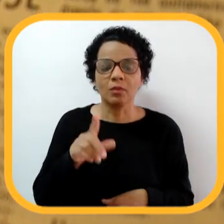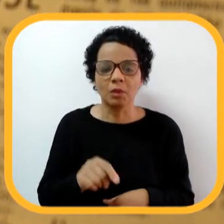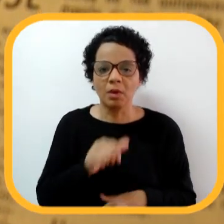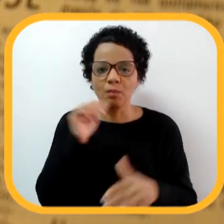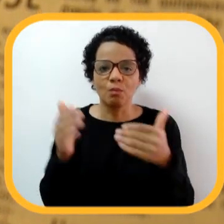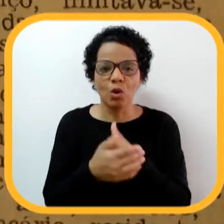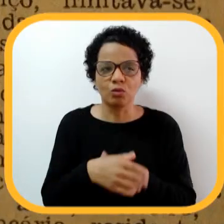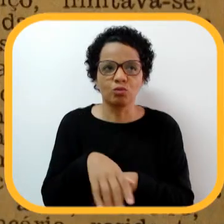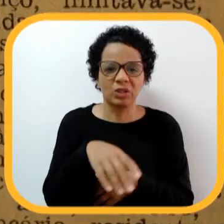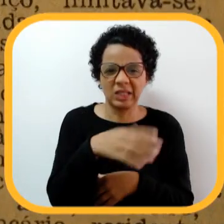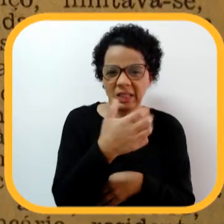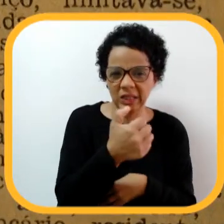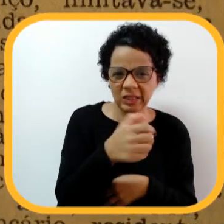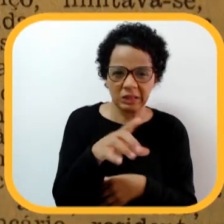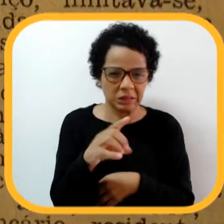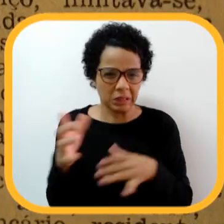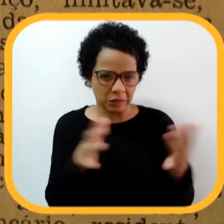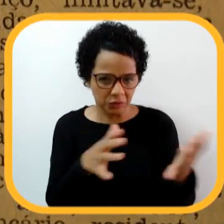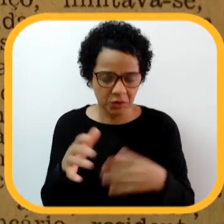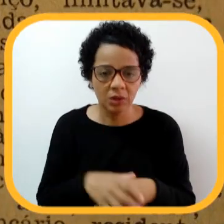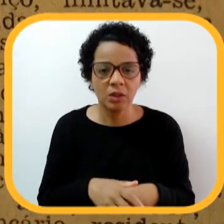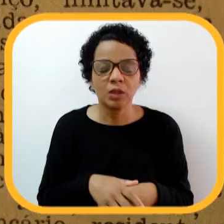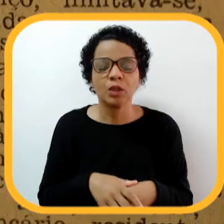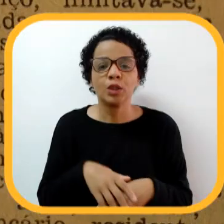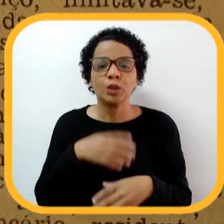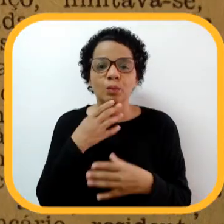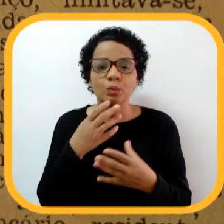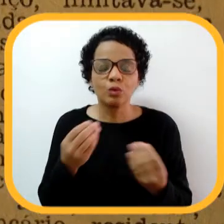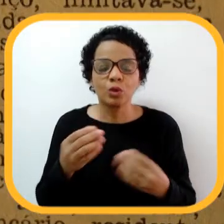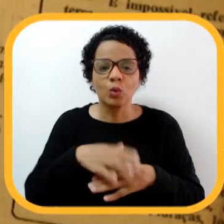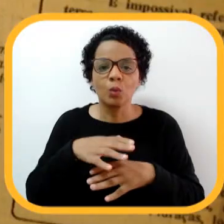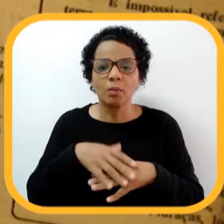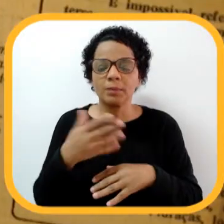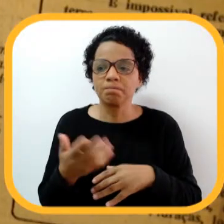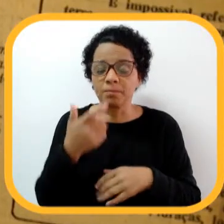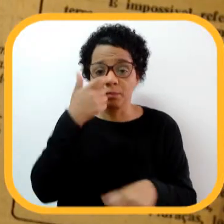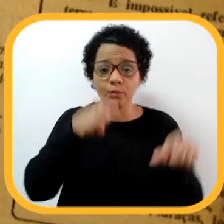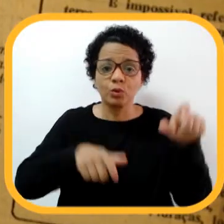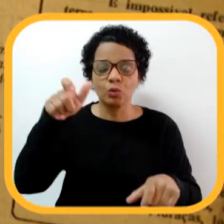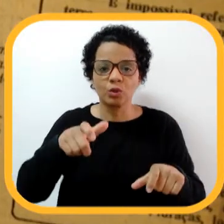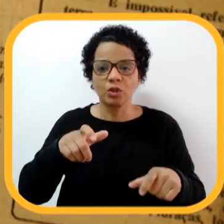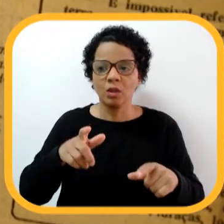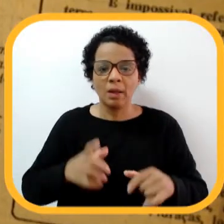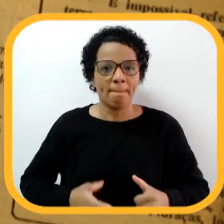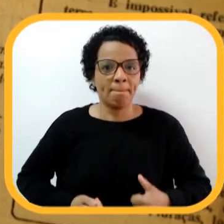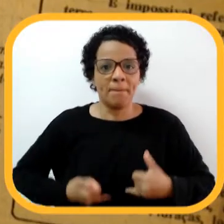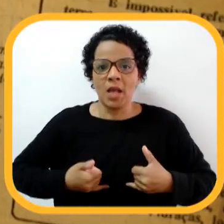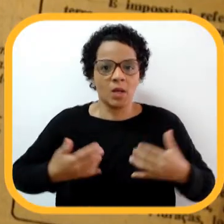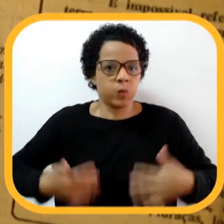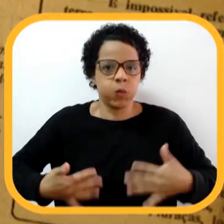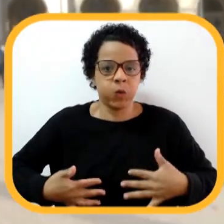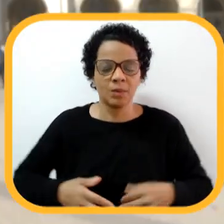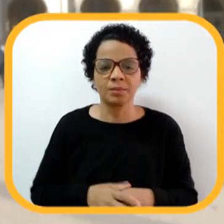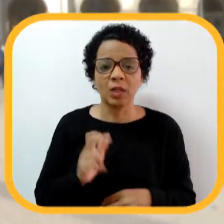cima de 15 ou 16 mortes. Muitas delas nem propriamente foi de queda, foram pessoas que entraram em